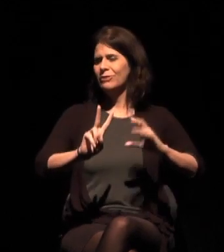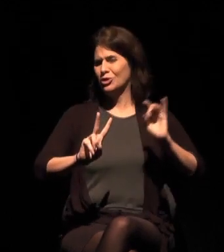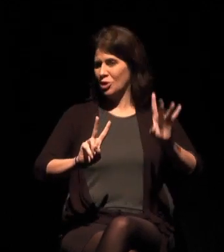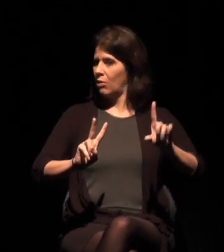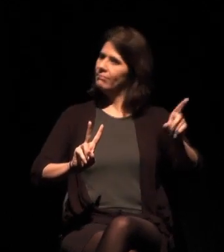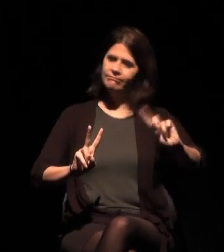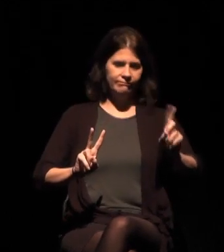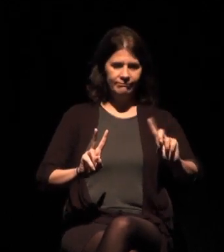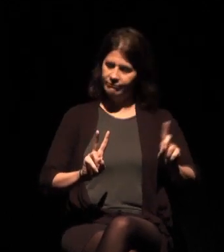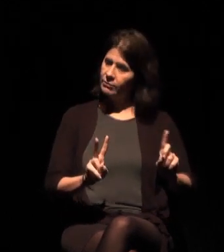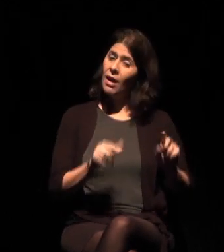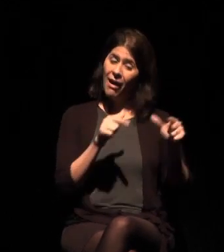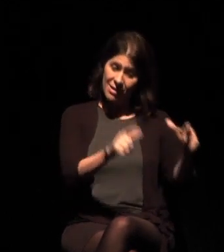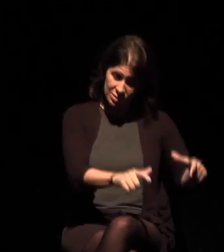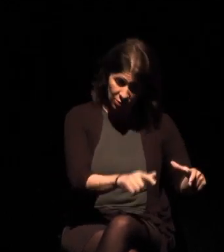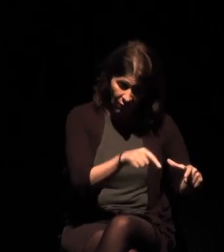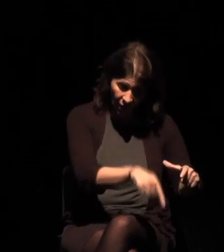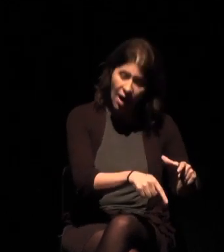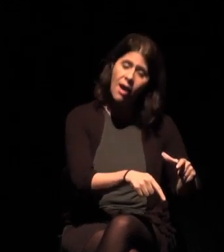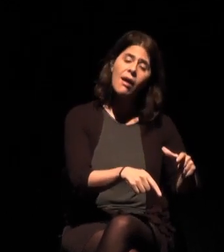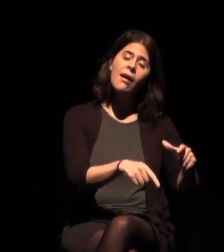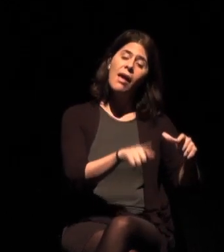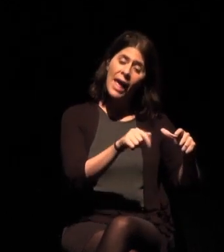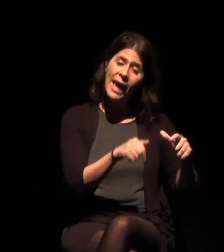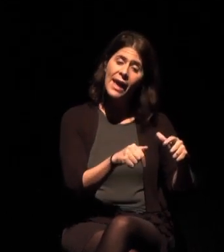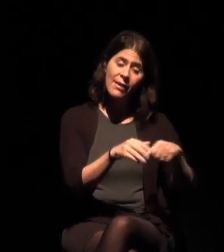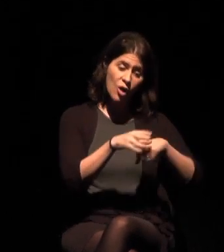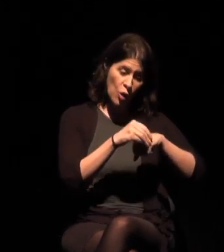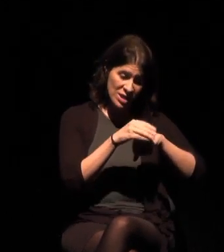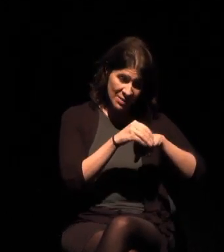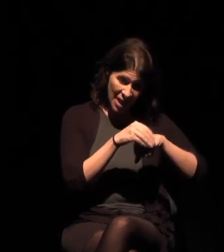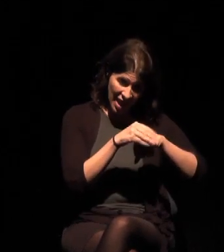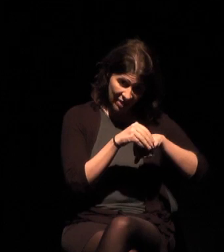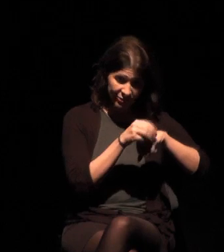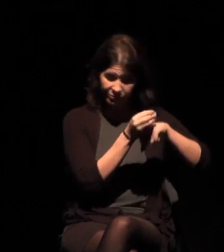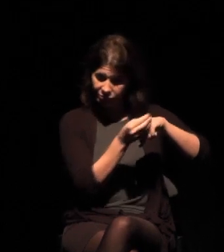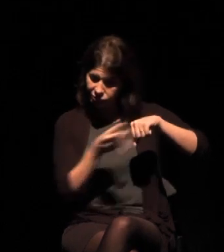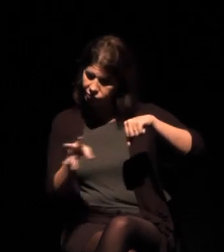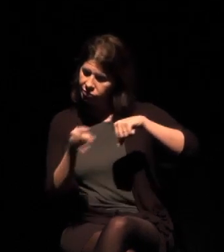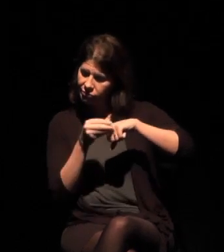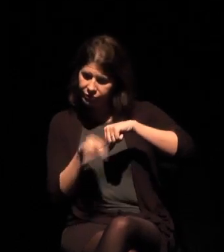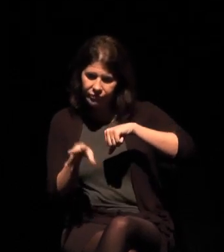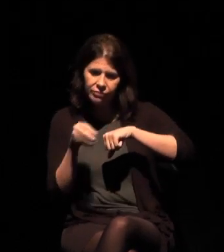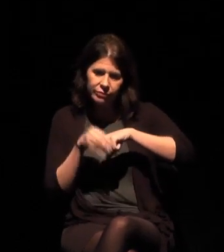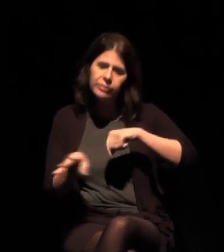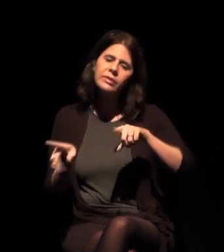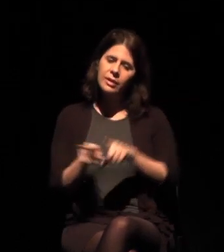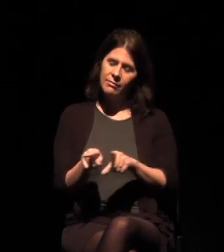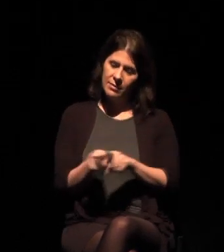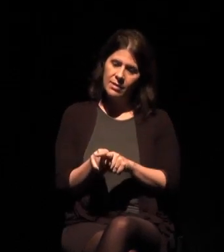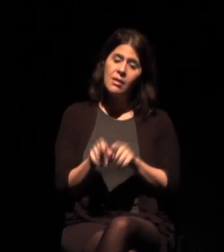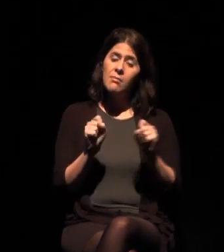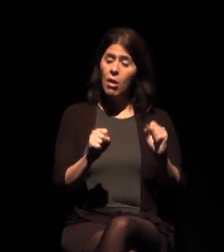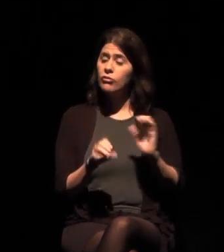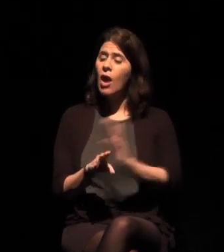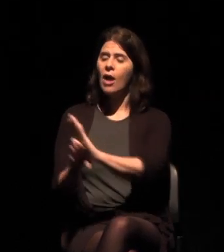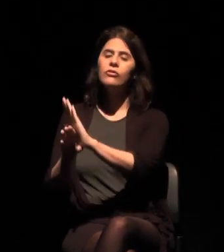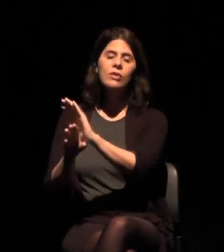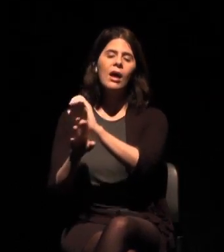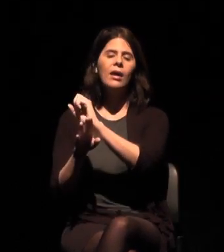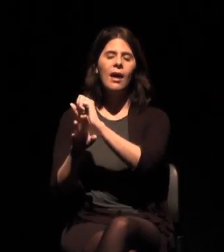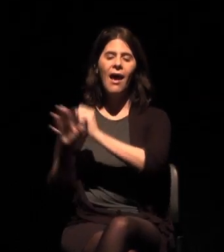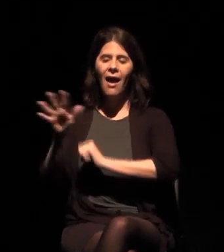de onde também sai conhecimento pode ser muito útil diretamente por exemplo as áreas da humanidade